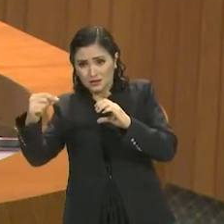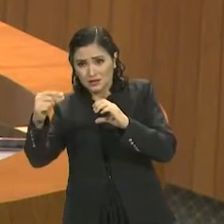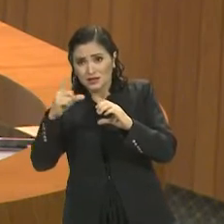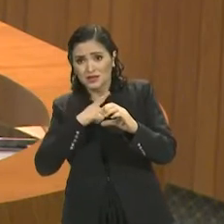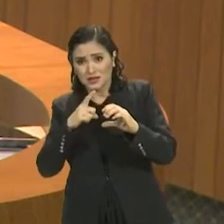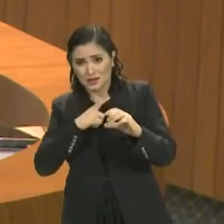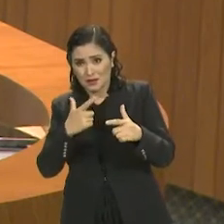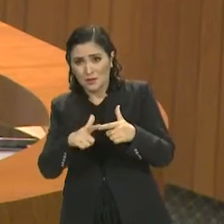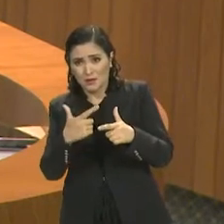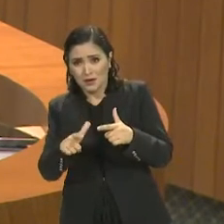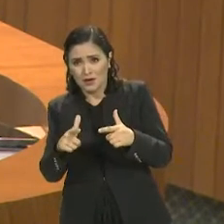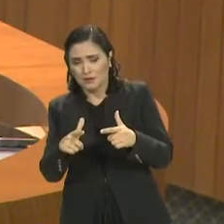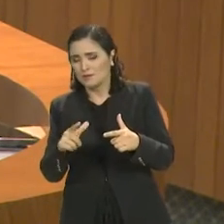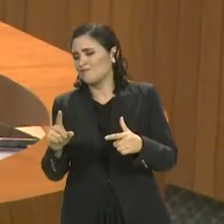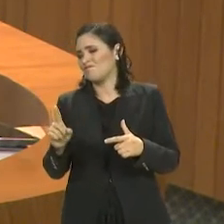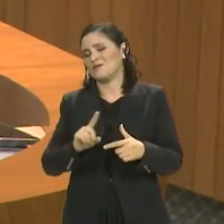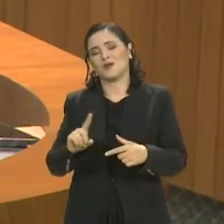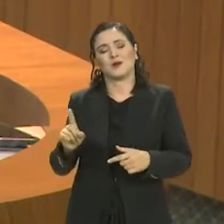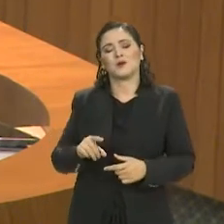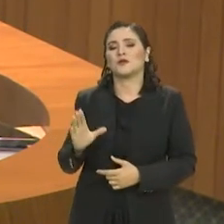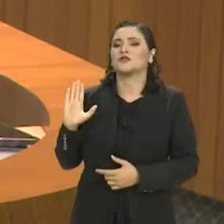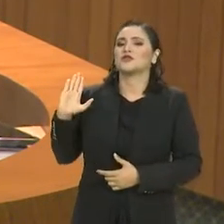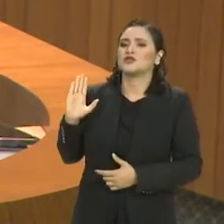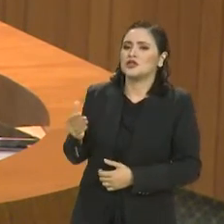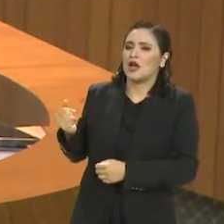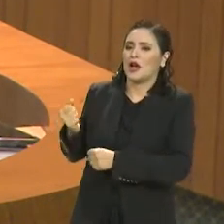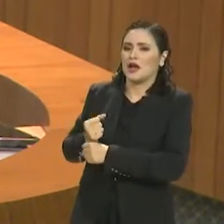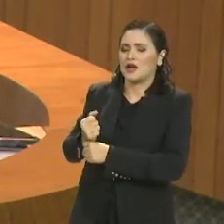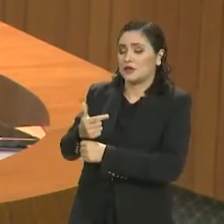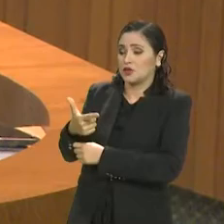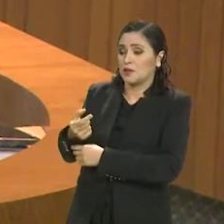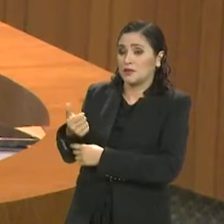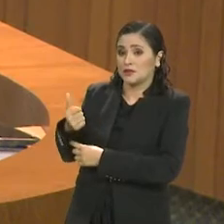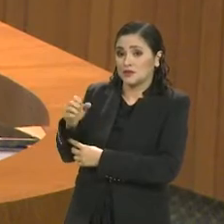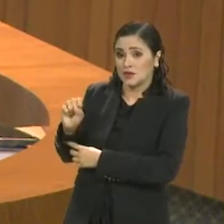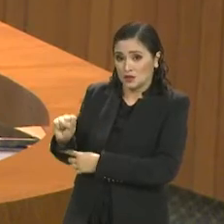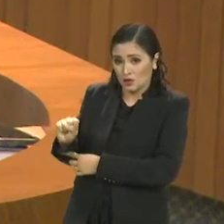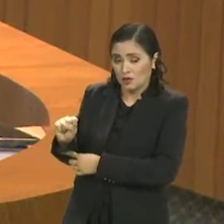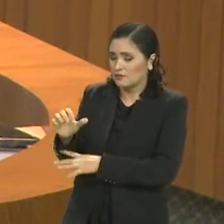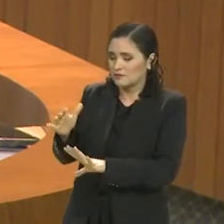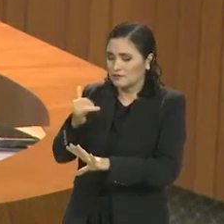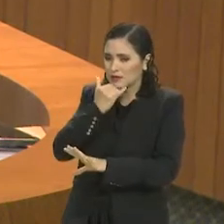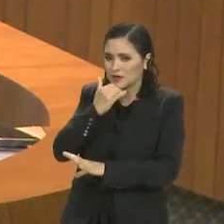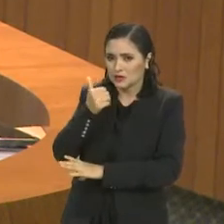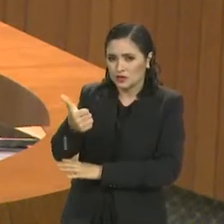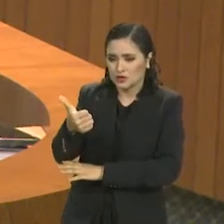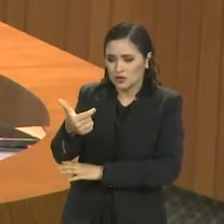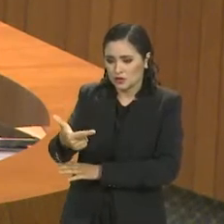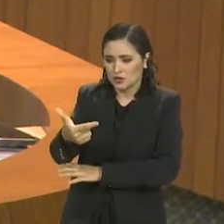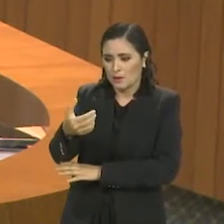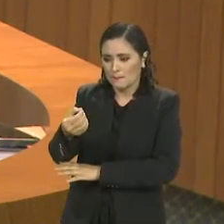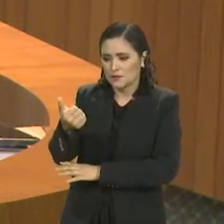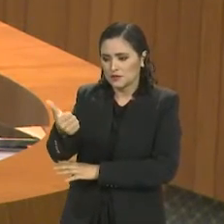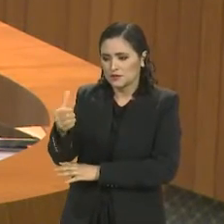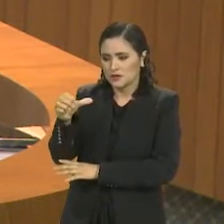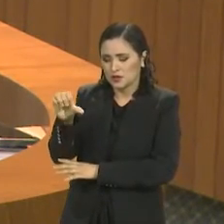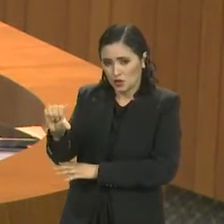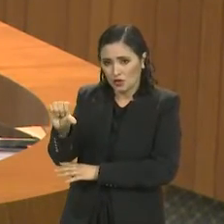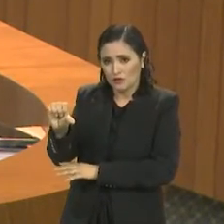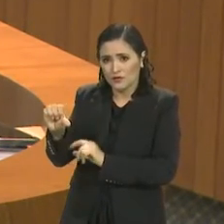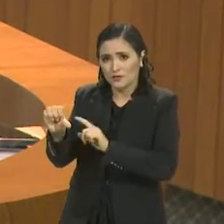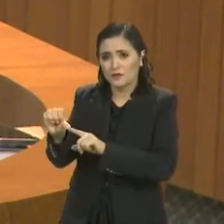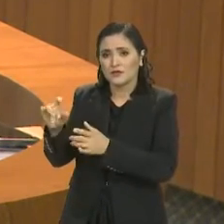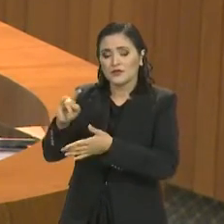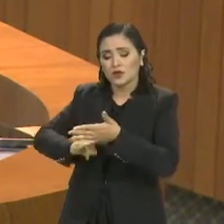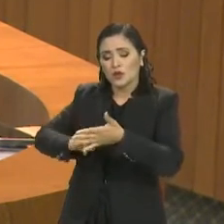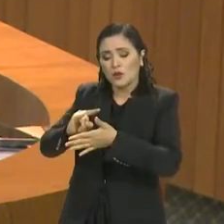nós entregamos um documento semelhante, mostrando falhas estruturais severas, ainda mais graves, no terminal da Praia Grande. Pensa que